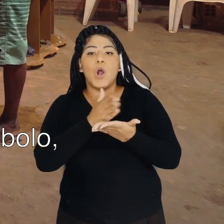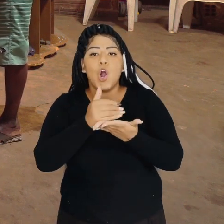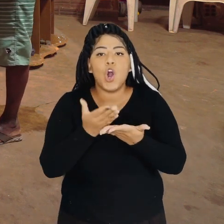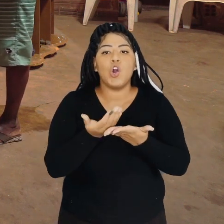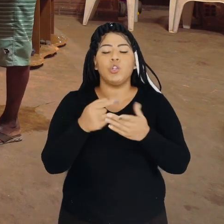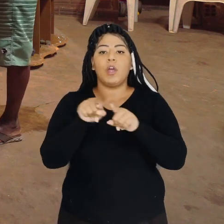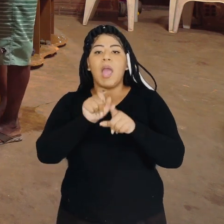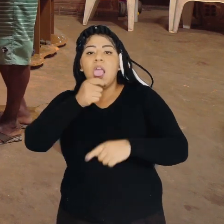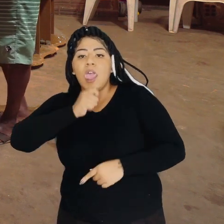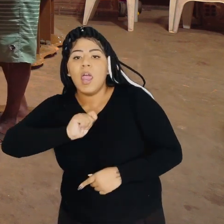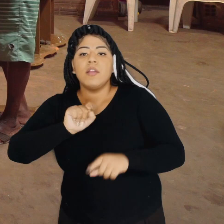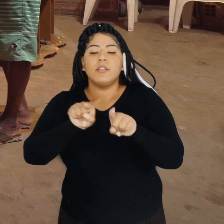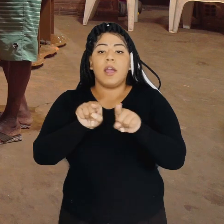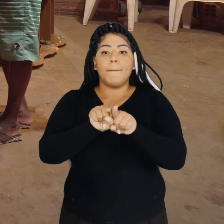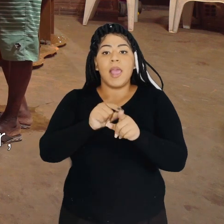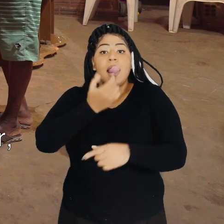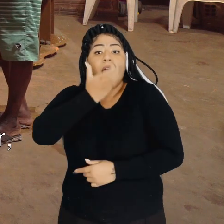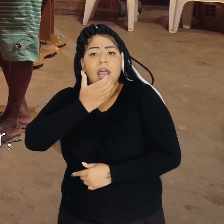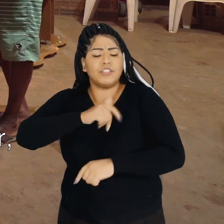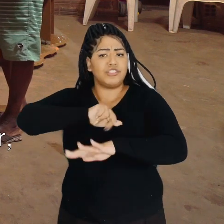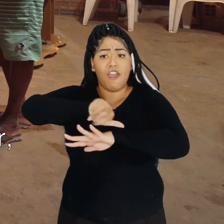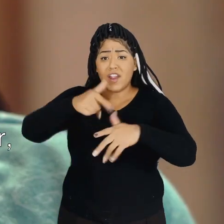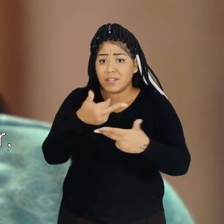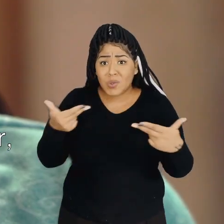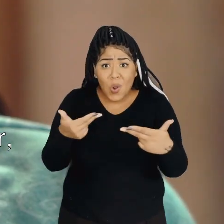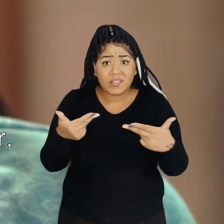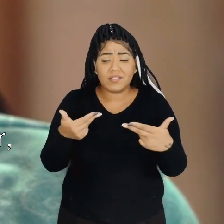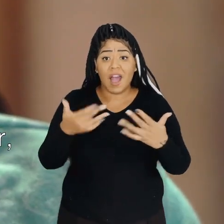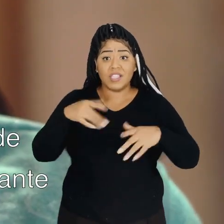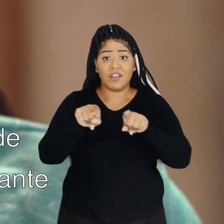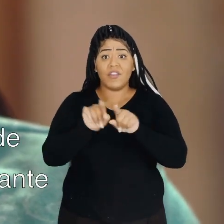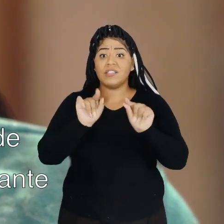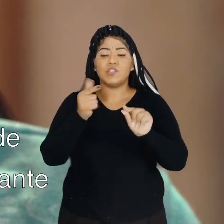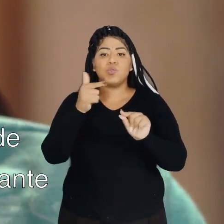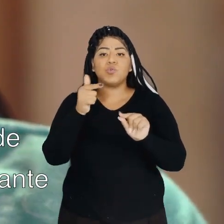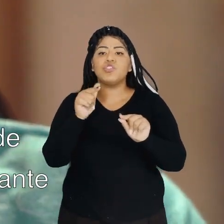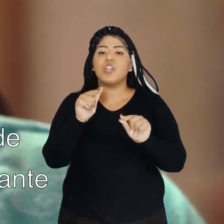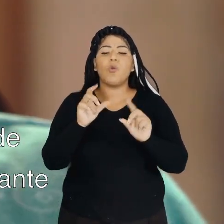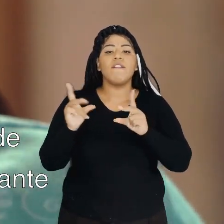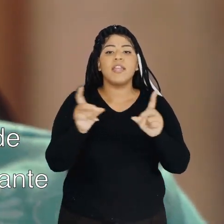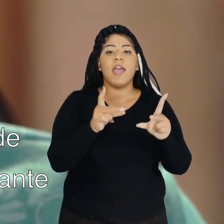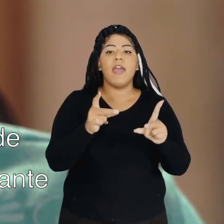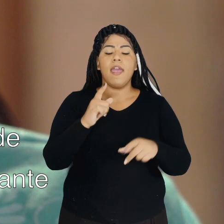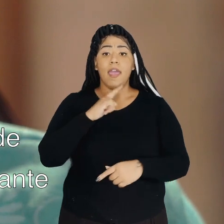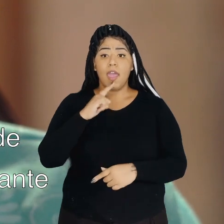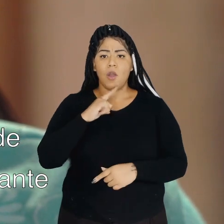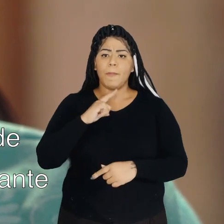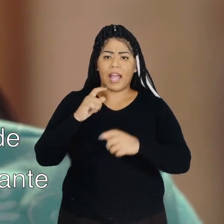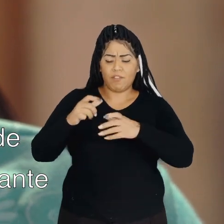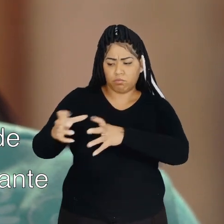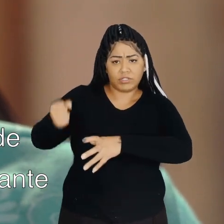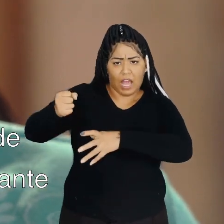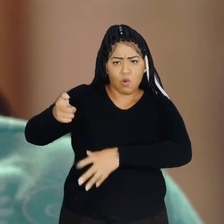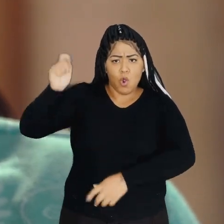geladinho, eu vendia laranja. Eu, quando não tinha o que vender, eu pegava um saco, jogava nas costas, saía pela cidade comprando um litro de